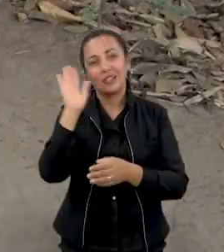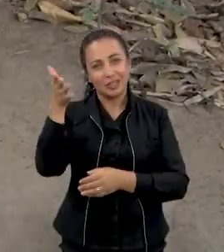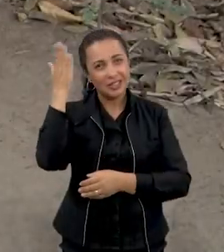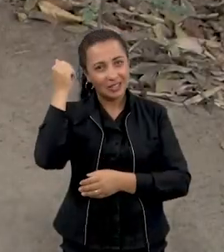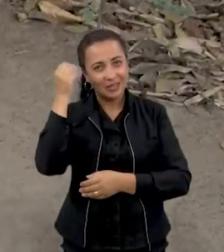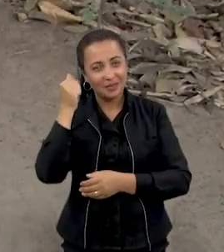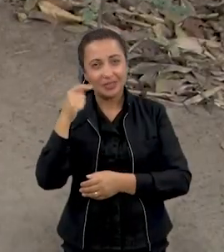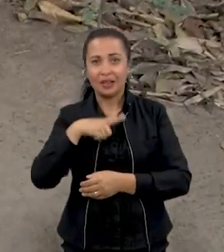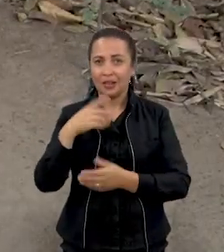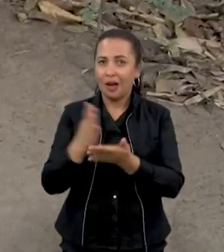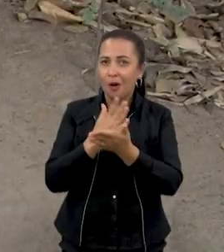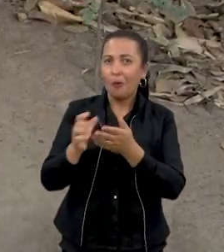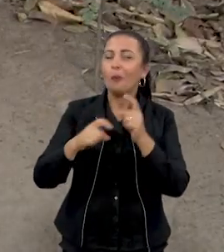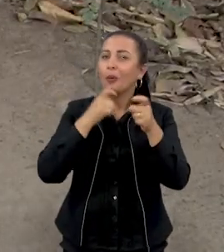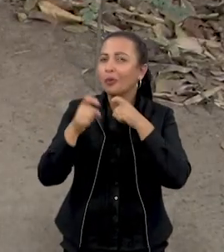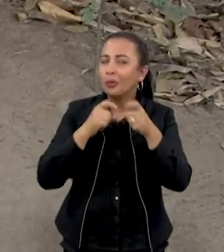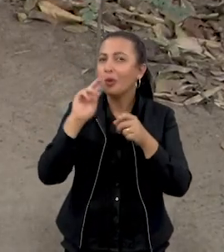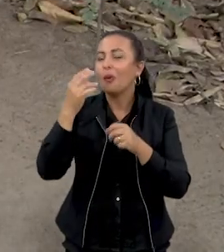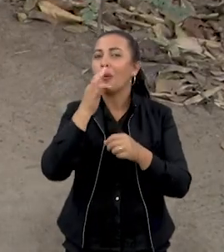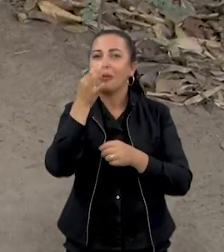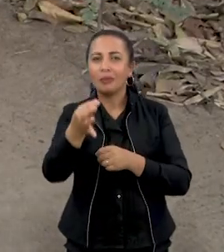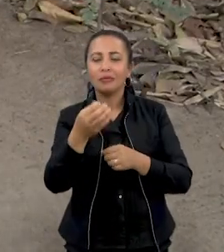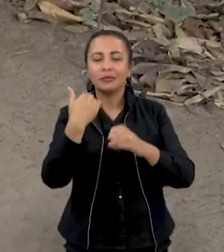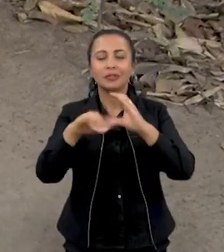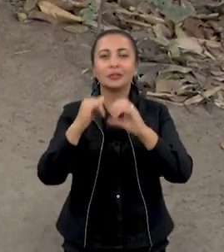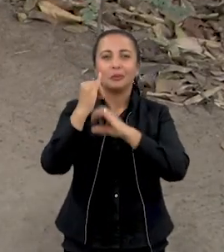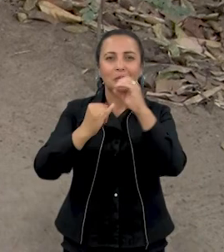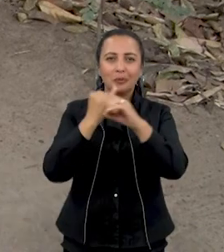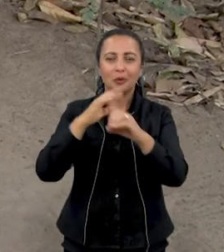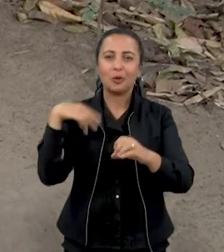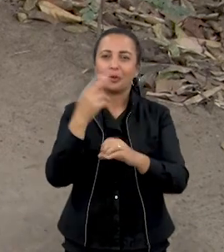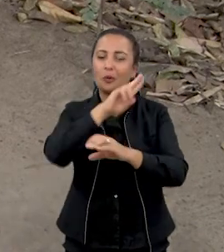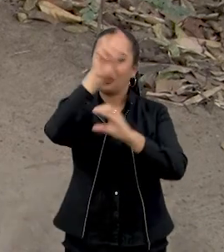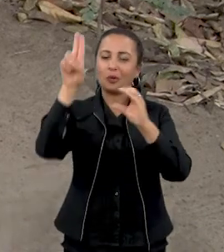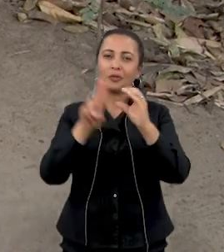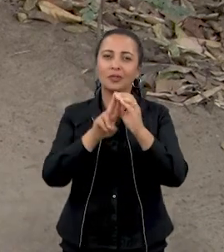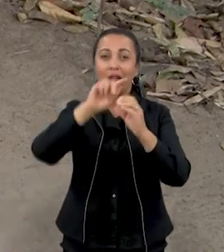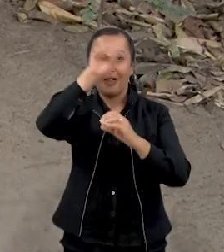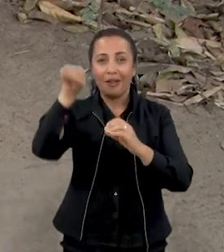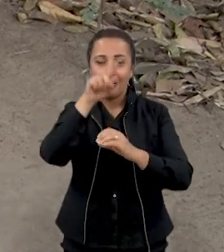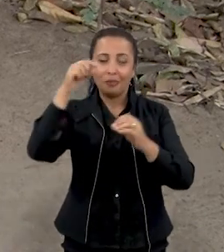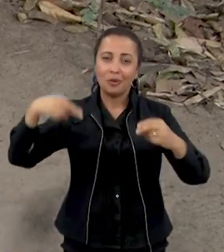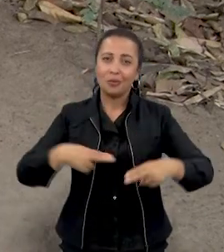E você já sabe, se tem alguma dúvida ou sugestão, envia para o nosso e-mail